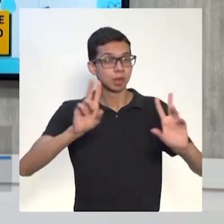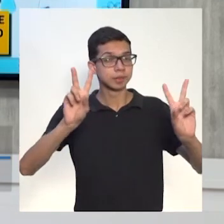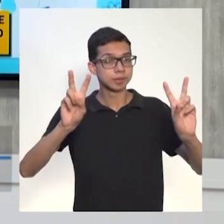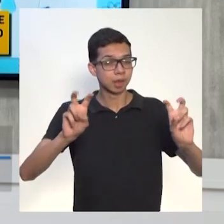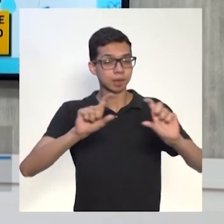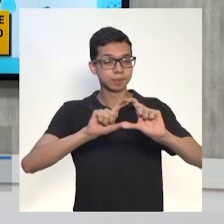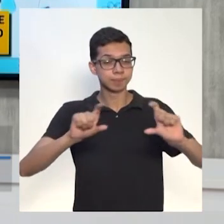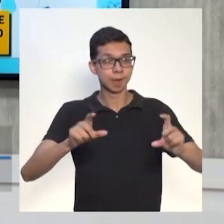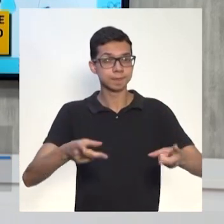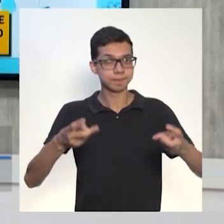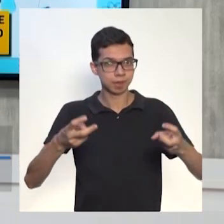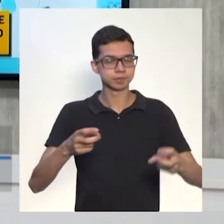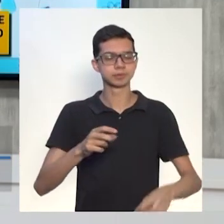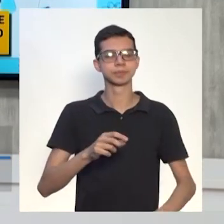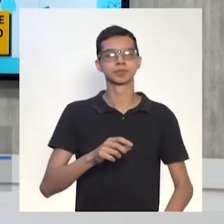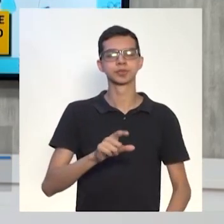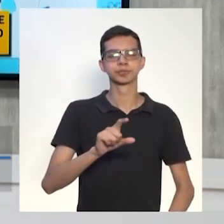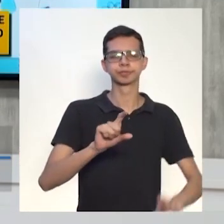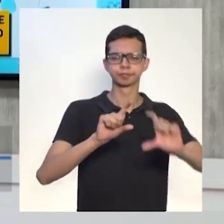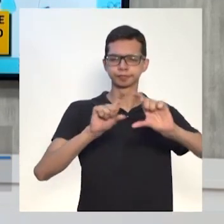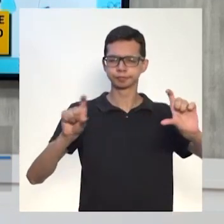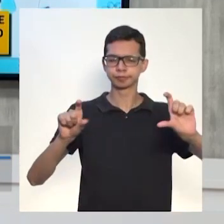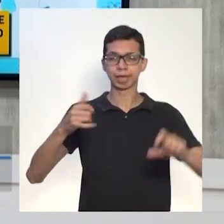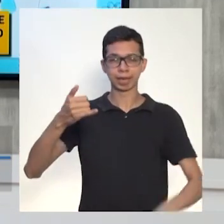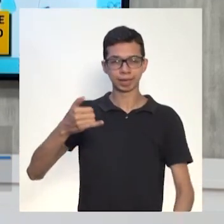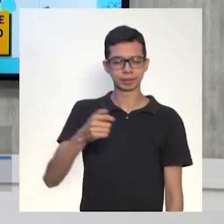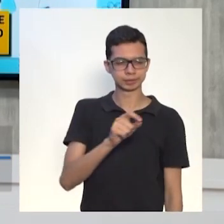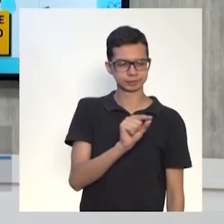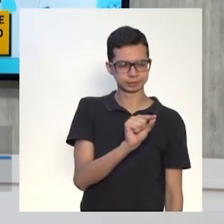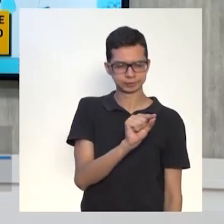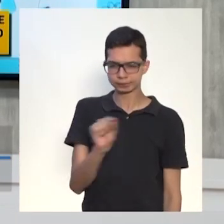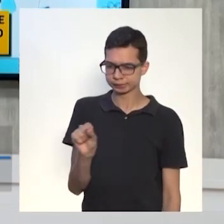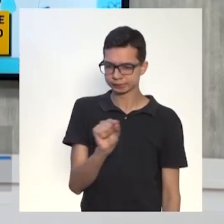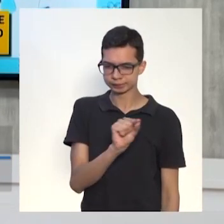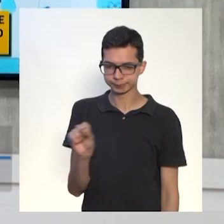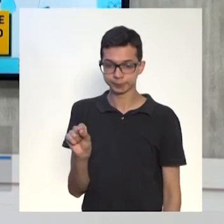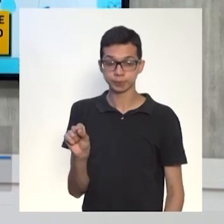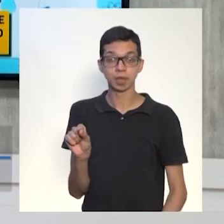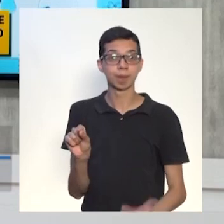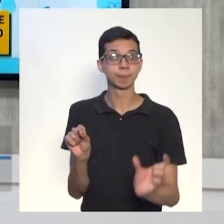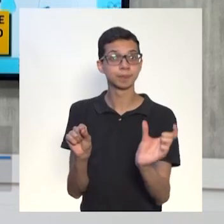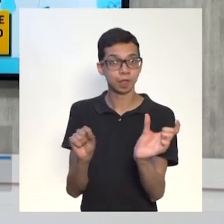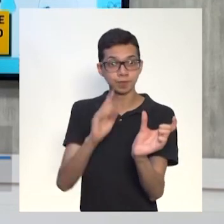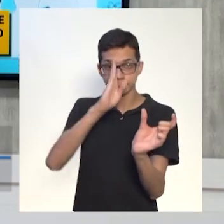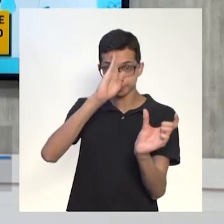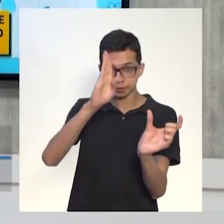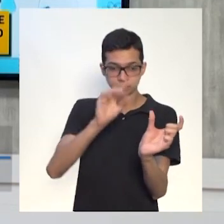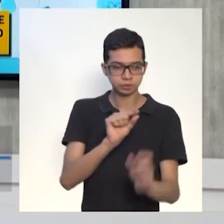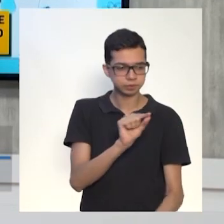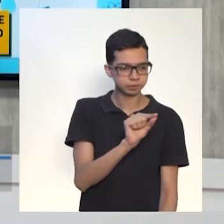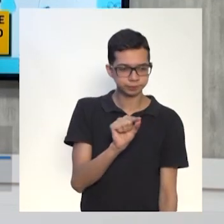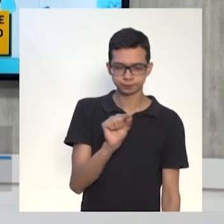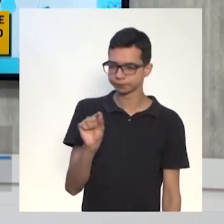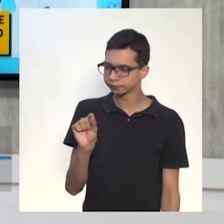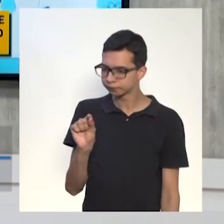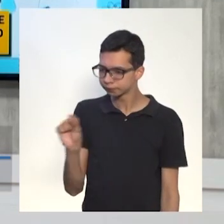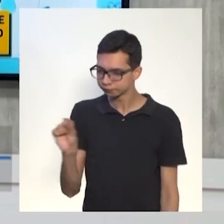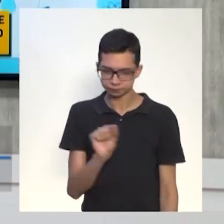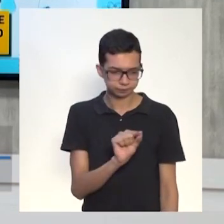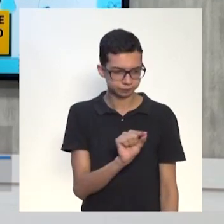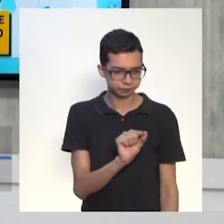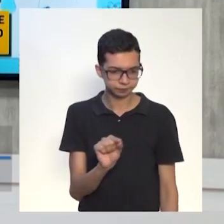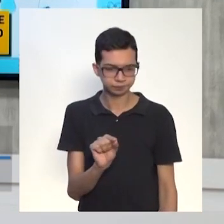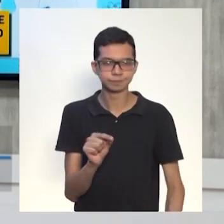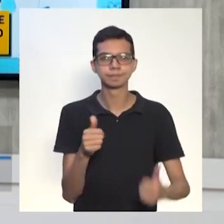tema e grifar as palavras-chave. Falar, ó, essas palavras precisam aparecer na minha redação. Vamos pensar sobre